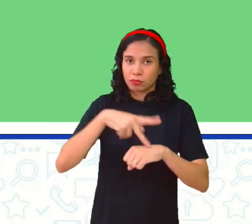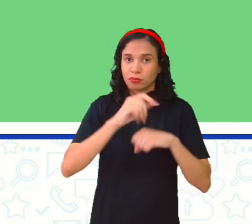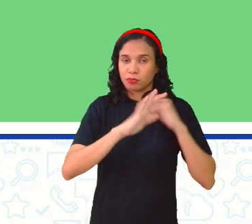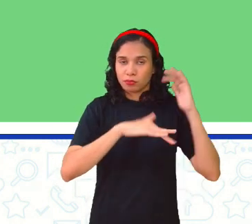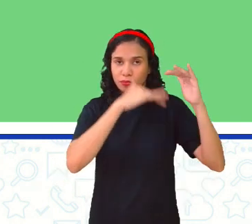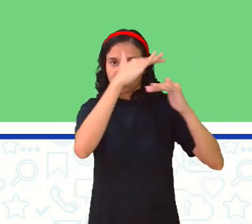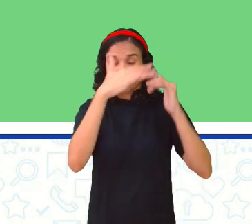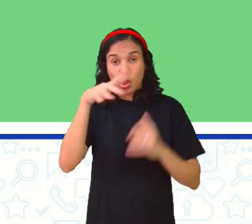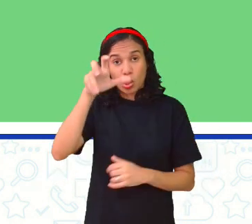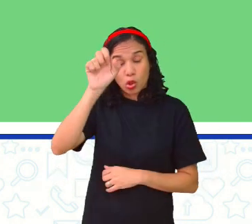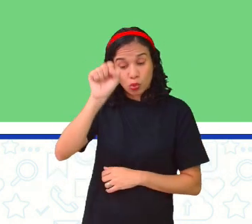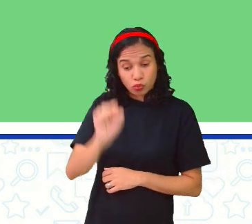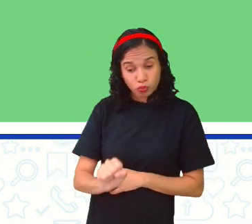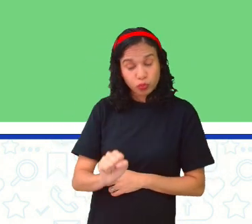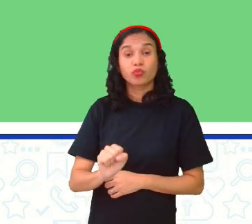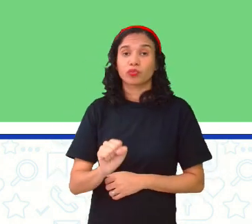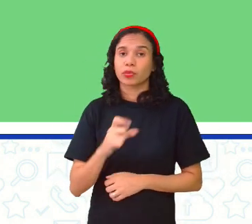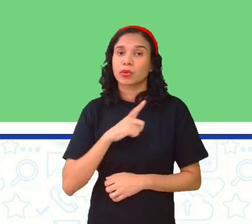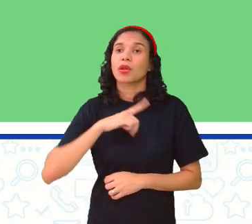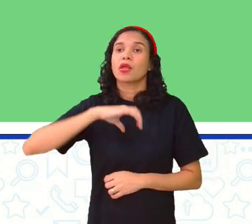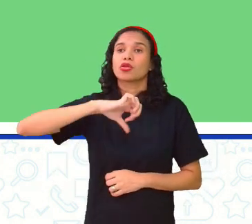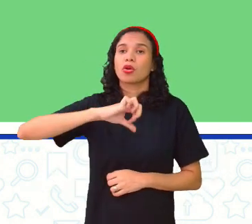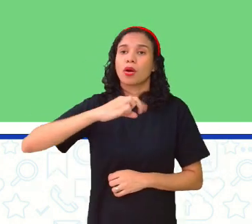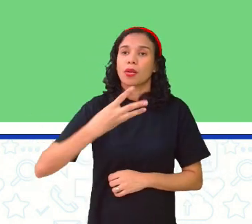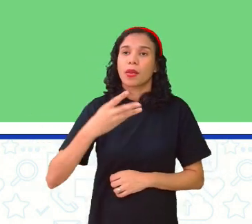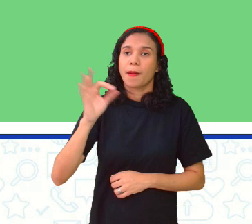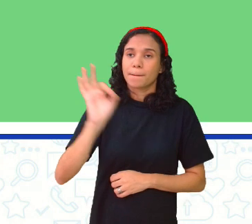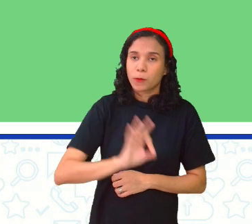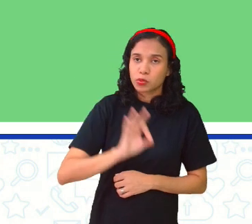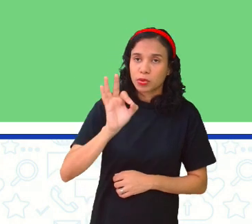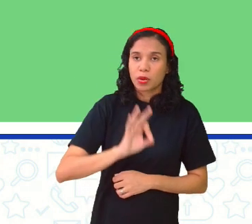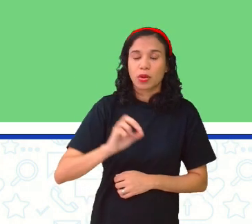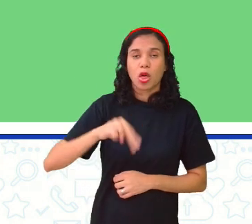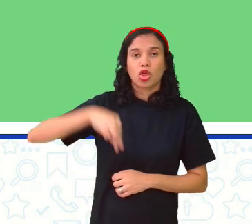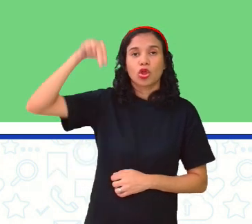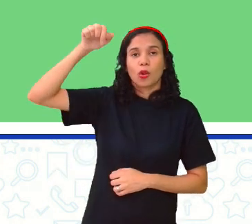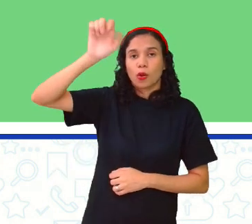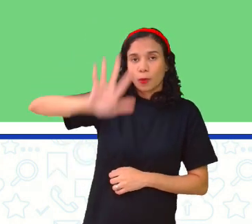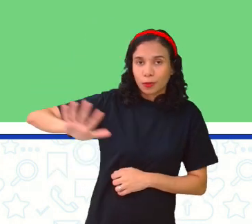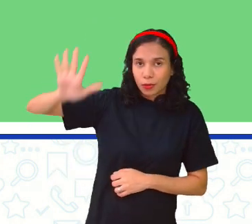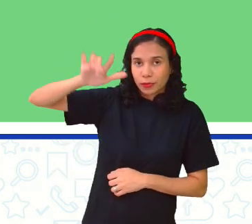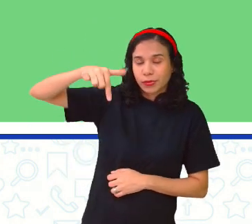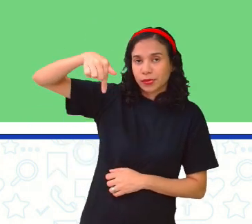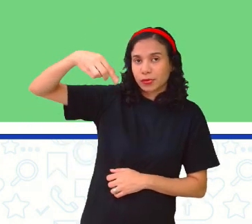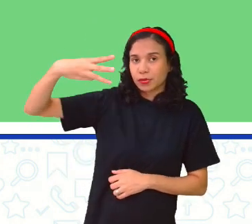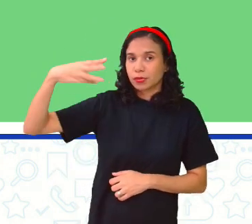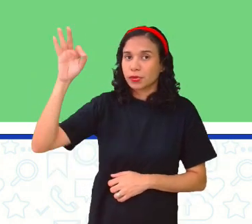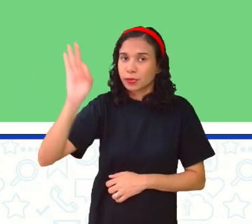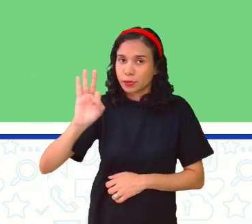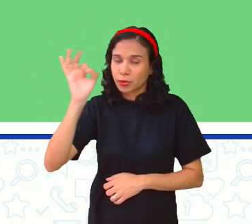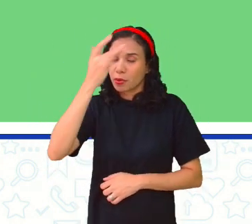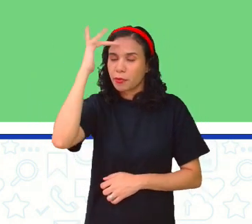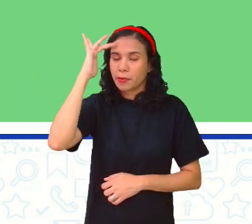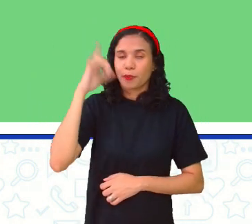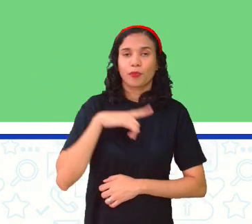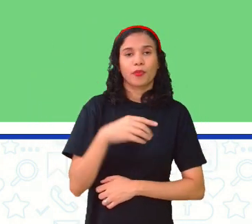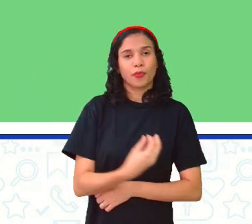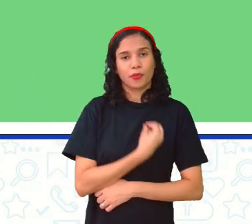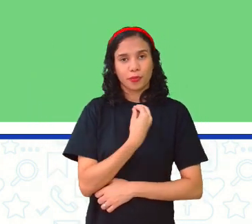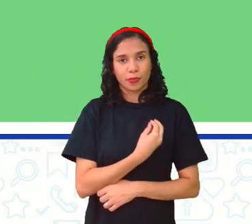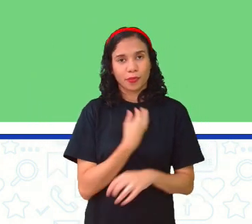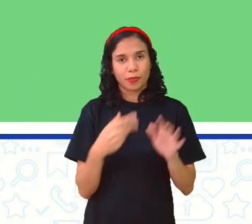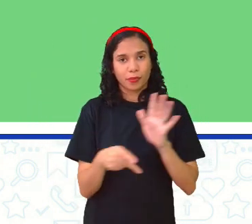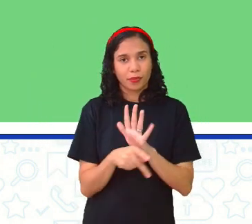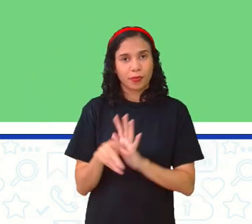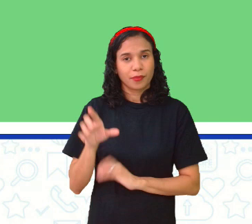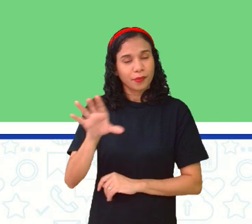No Sudeste nós temos 93%, e aí no Nordeste 73% de pessoas que vivem nos